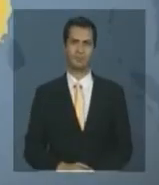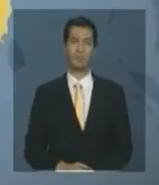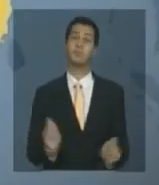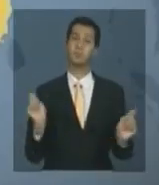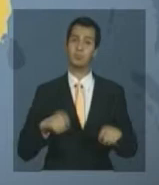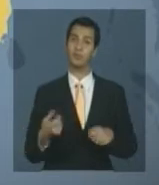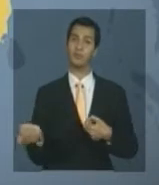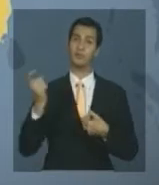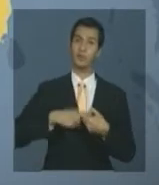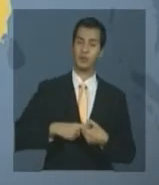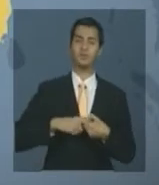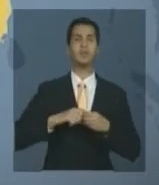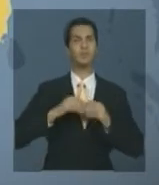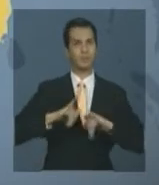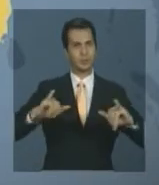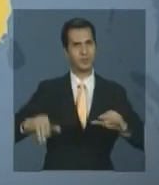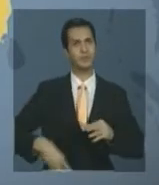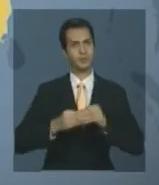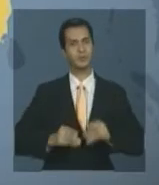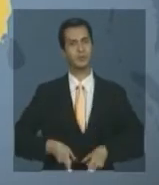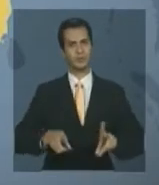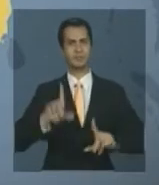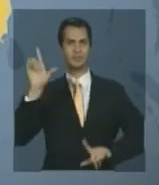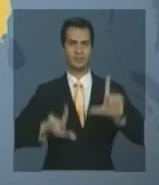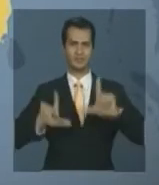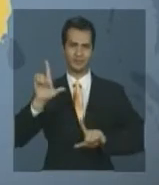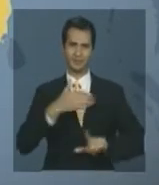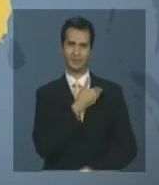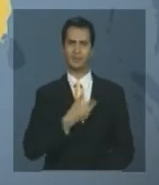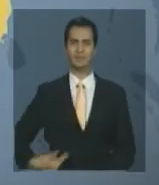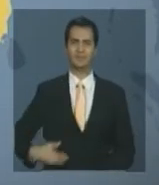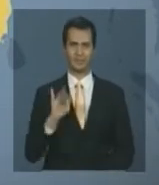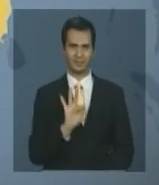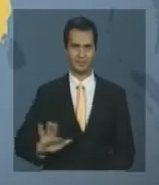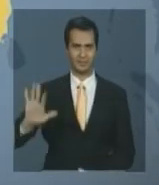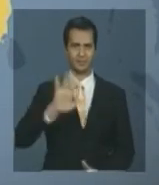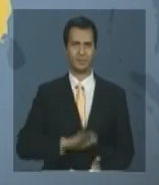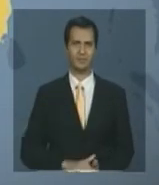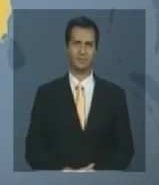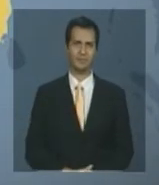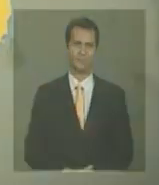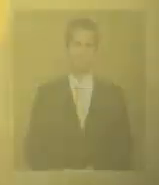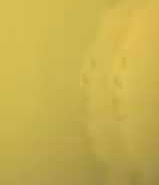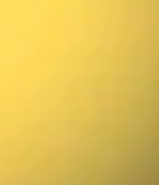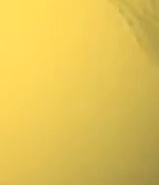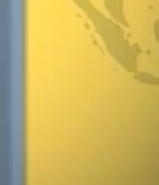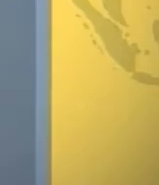a qualquer momento com outras informações. Continue com a gente, a NBR e a TV do Governo Federal.